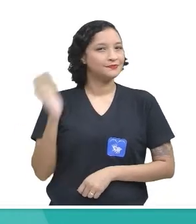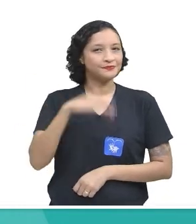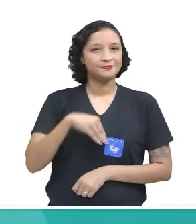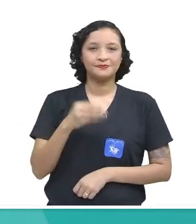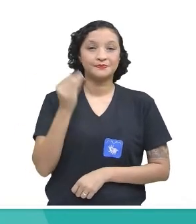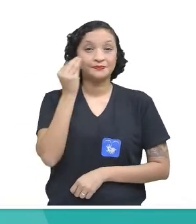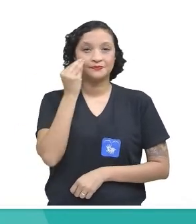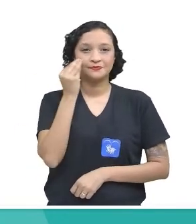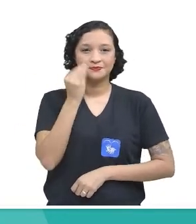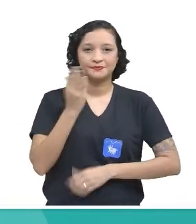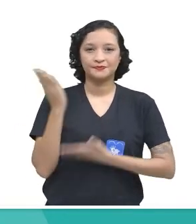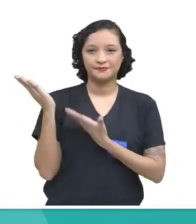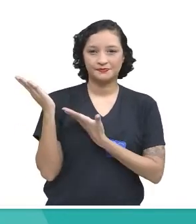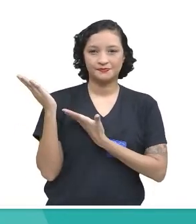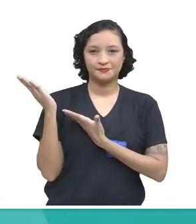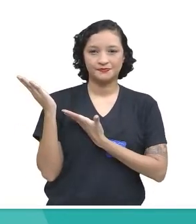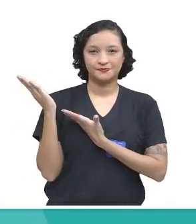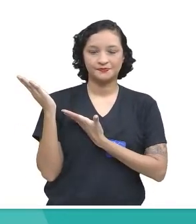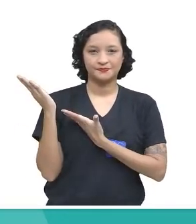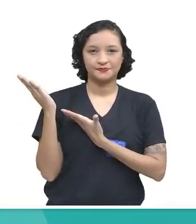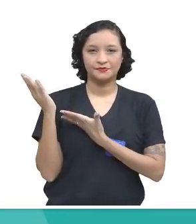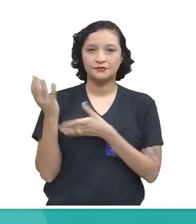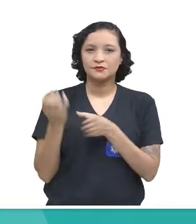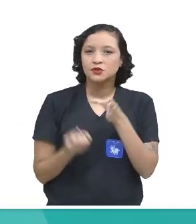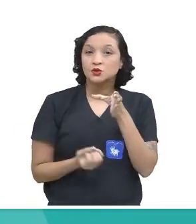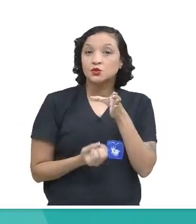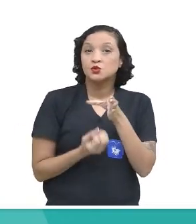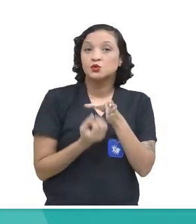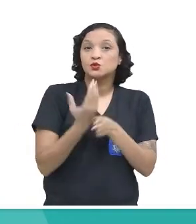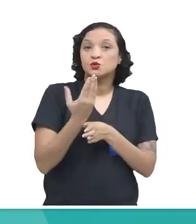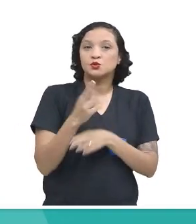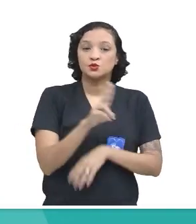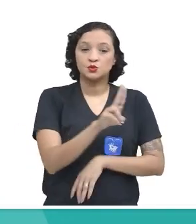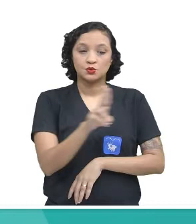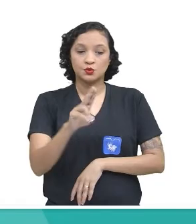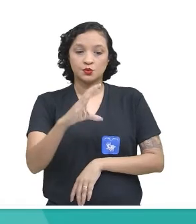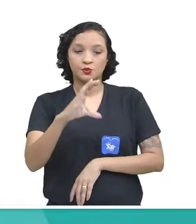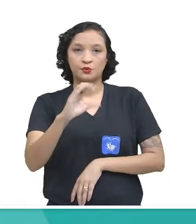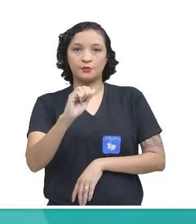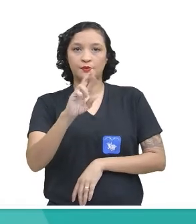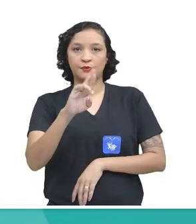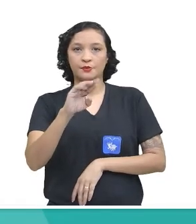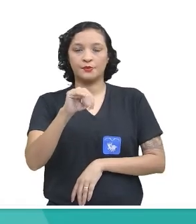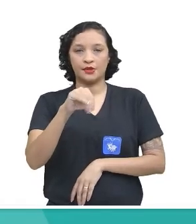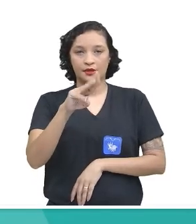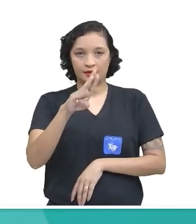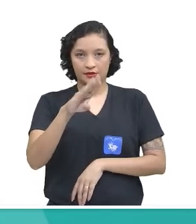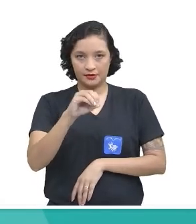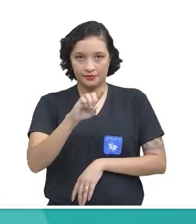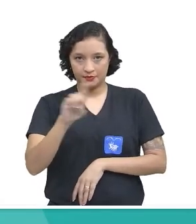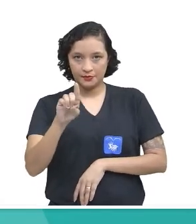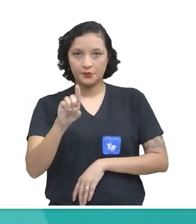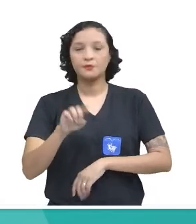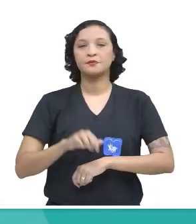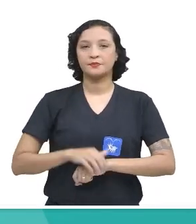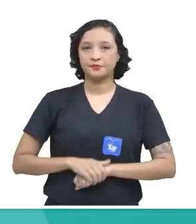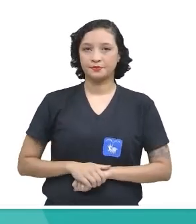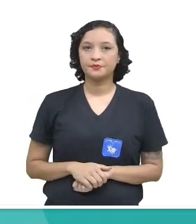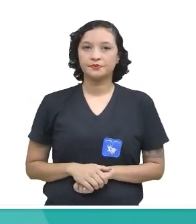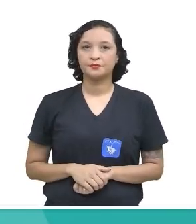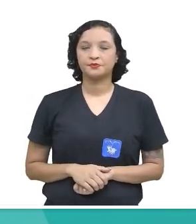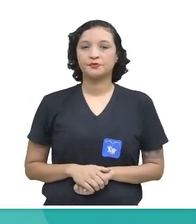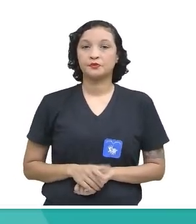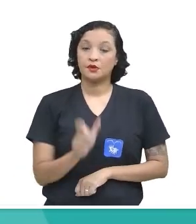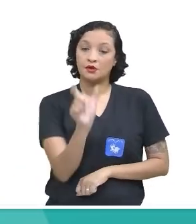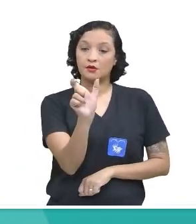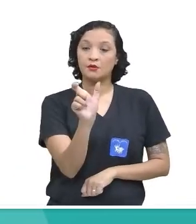vamos começar lá um pouquinho falando sobre a origem da palavra carimbó, tá? Então carimbó, ela é uma